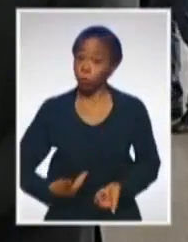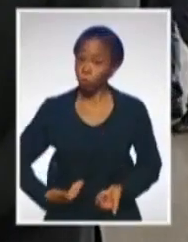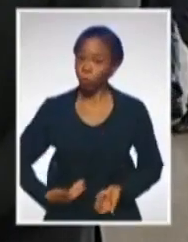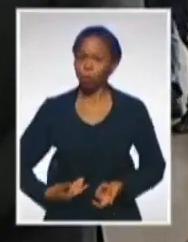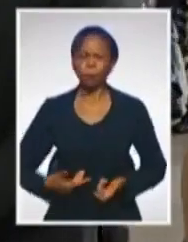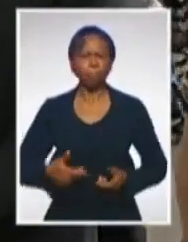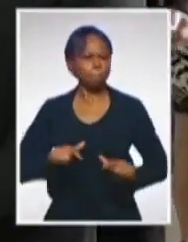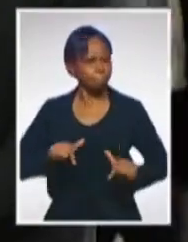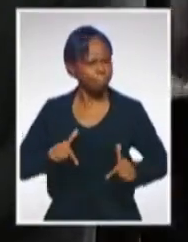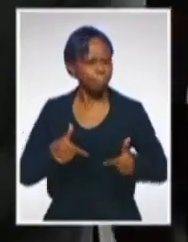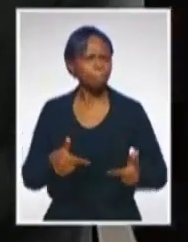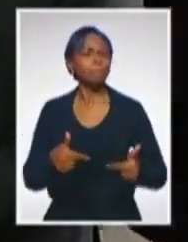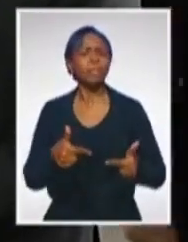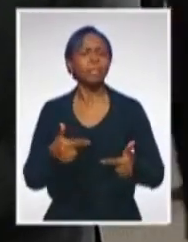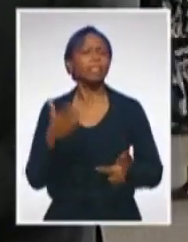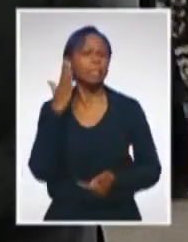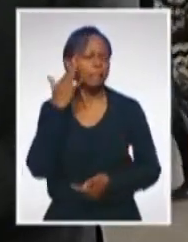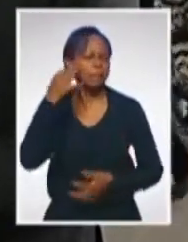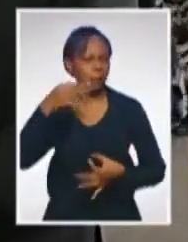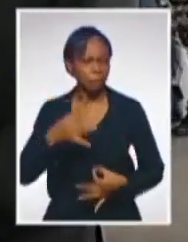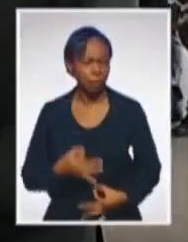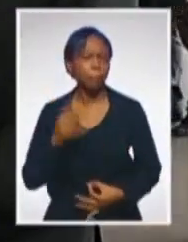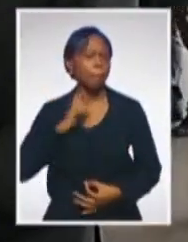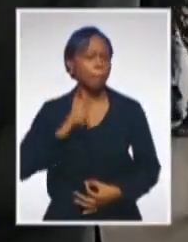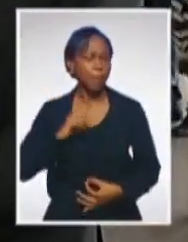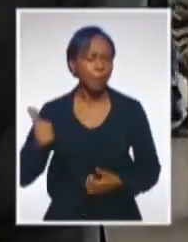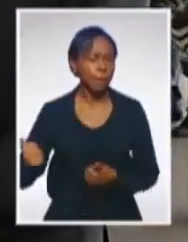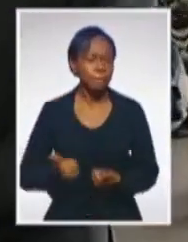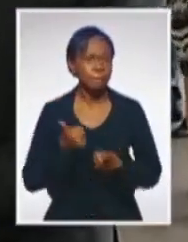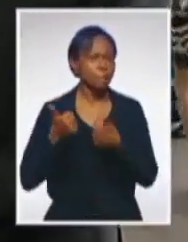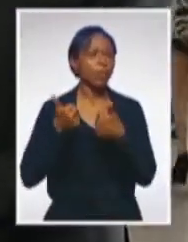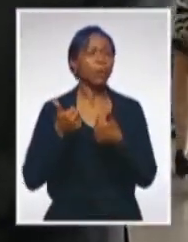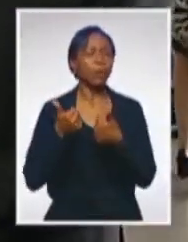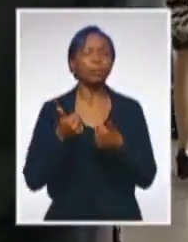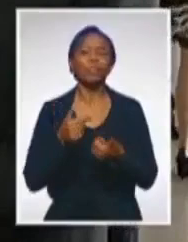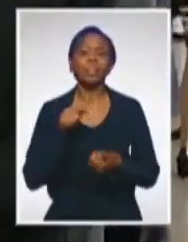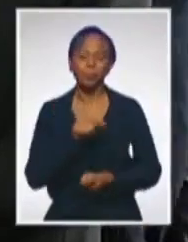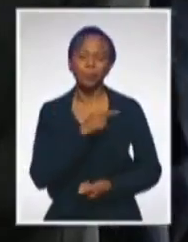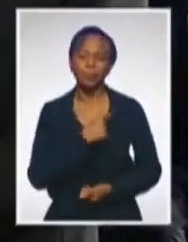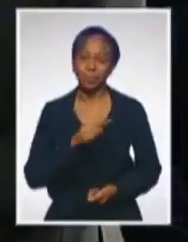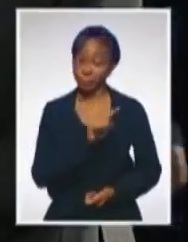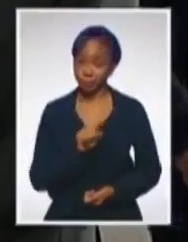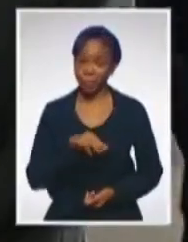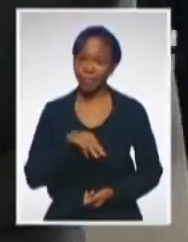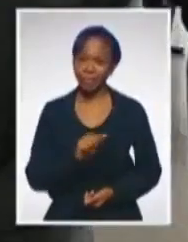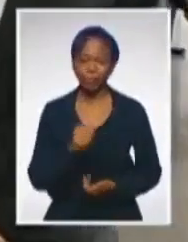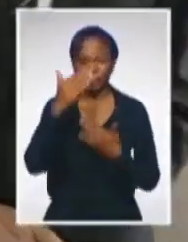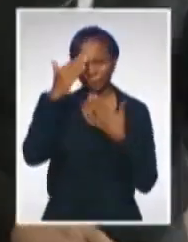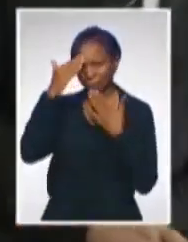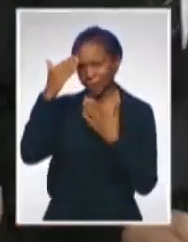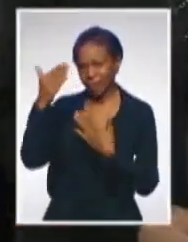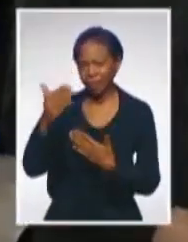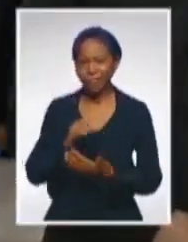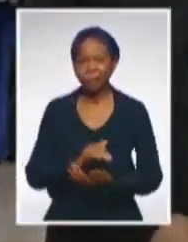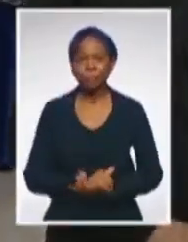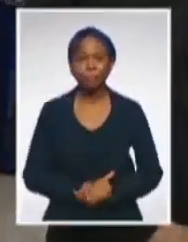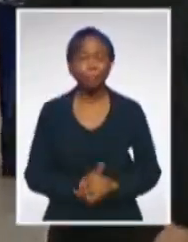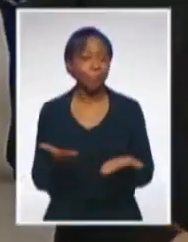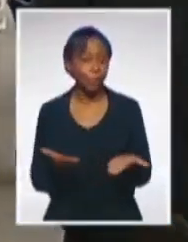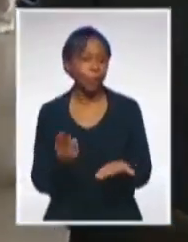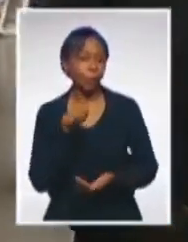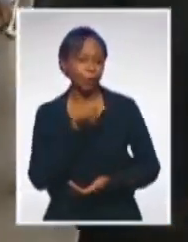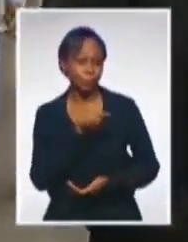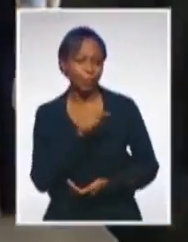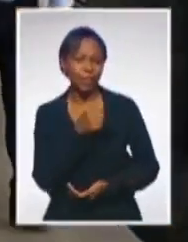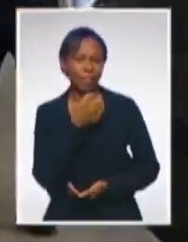Minas Gerais sairá muito bem nas mãos de Romeu Zema. Certo, muitíssimo obrigada. André Zaguri, é com você, eu fico por